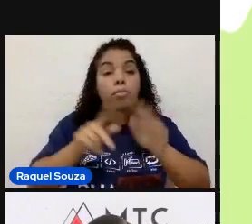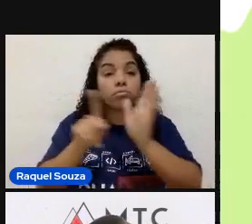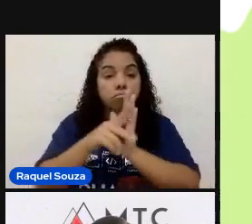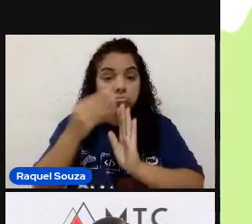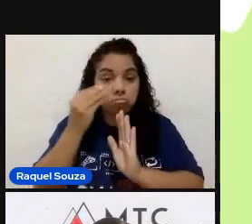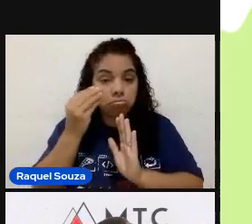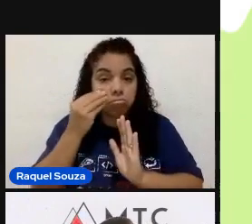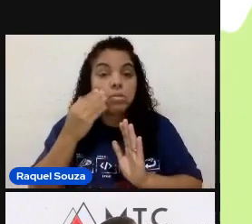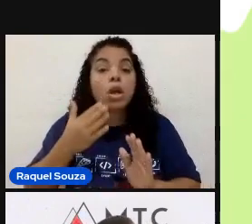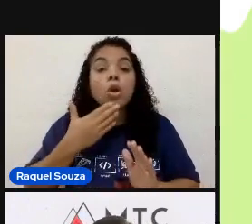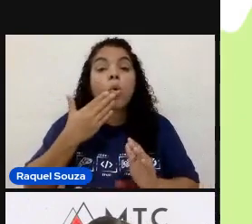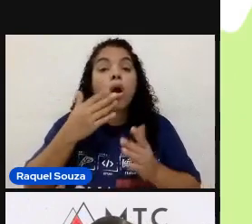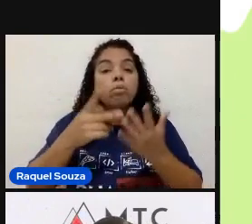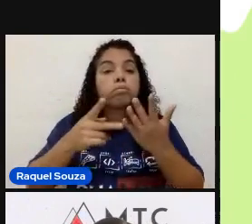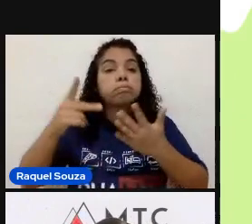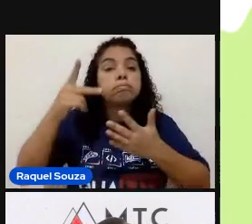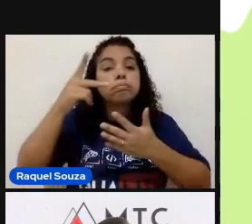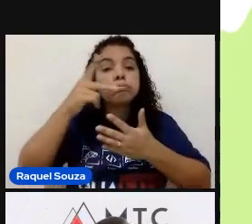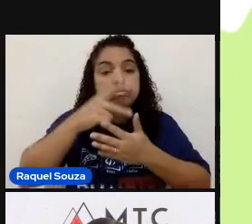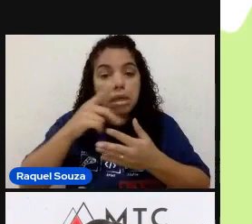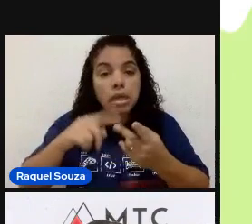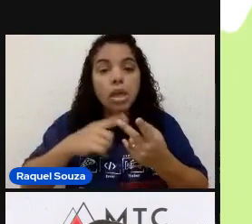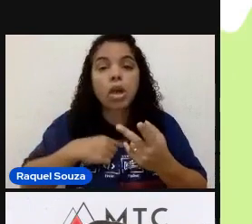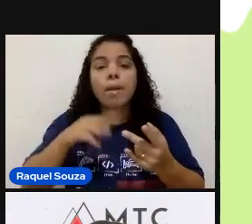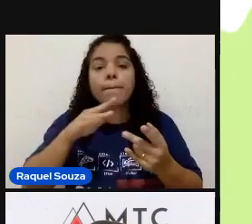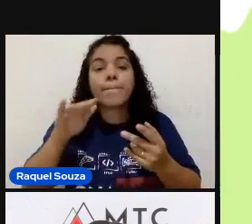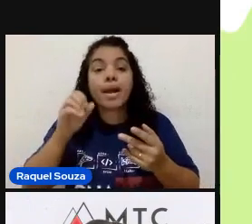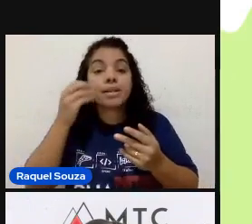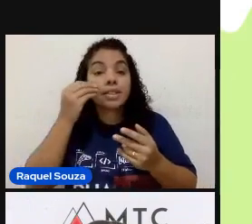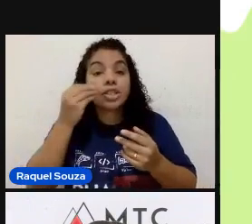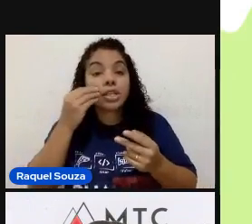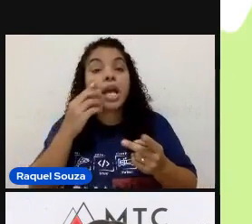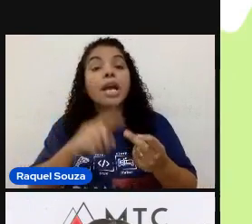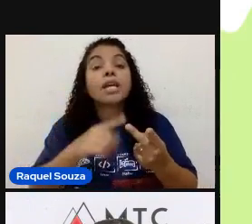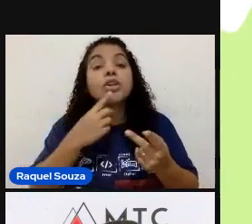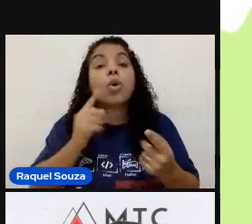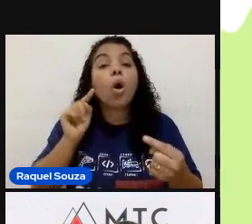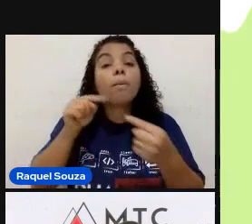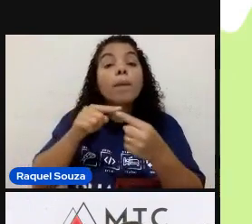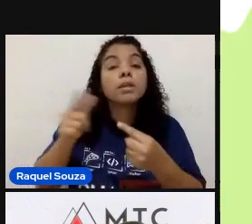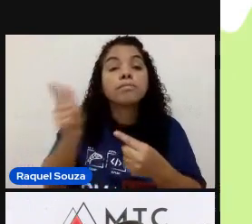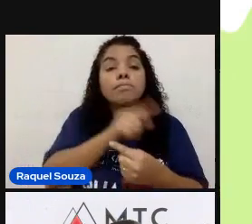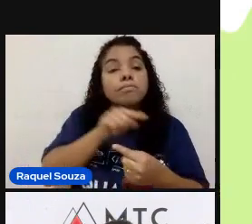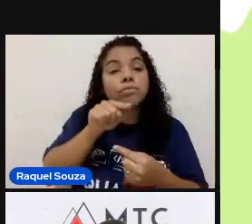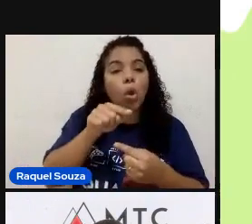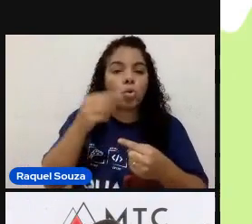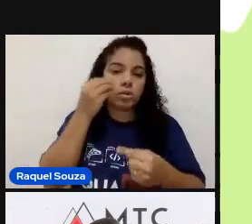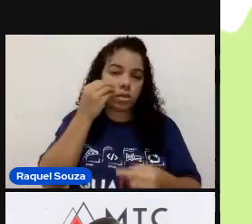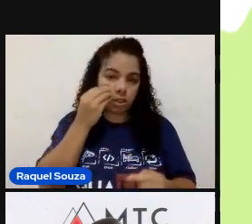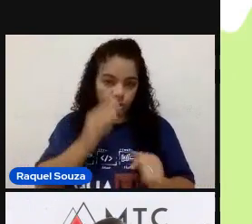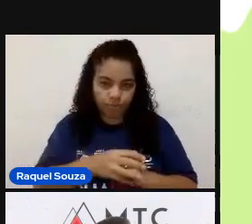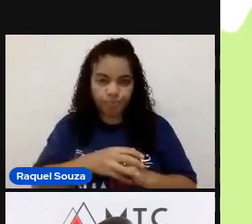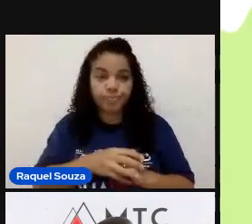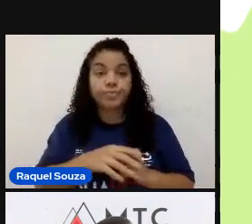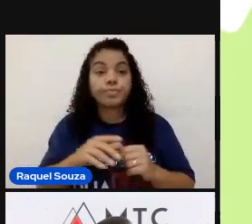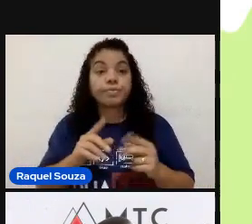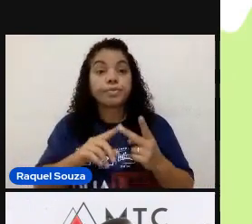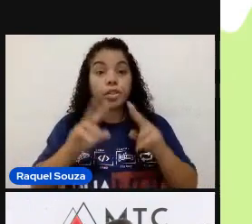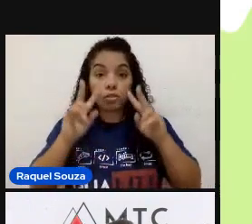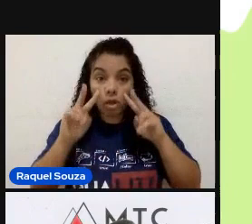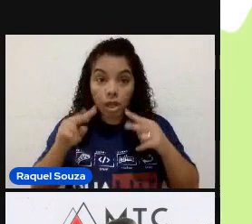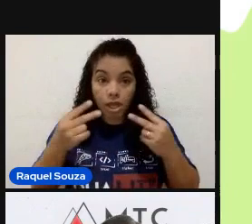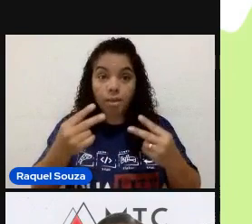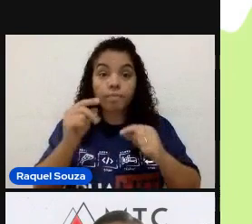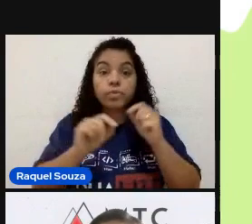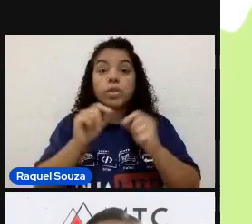os prioritários, massa de teste, meta a alcançar com o teste. Quando eu vou reconhecer, eu